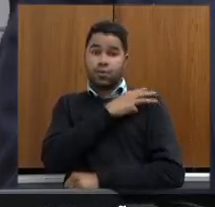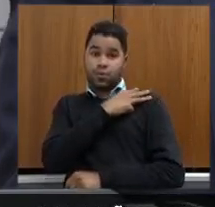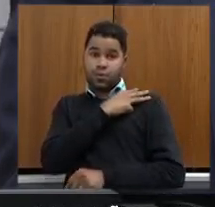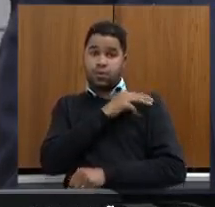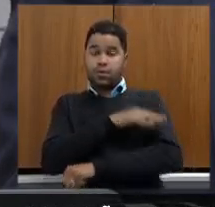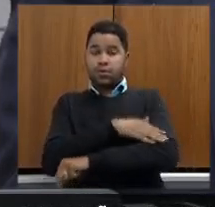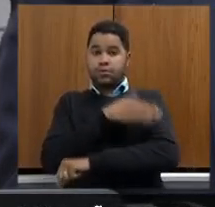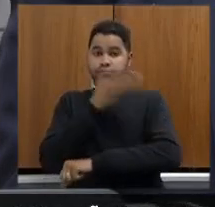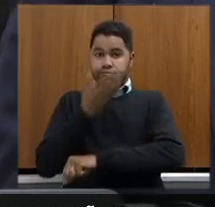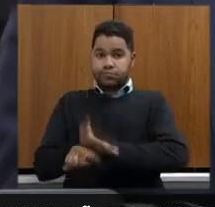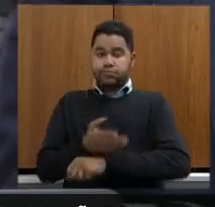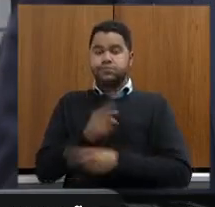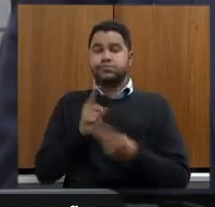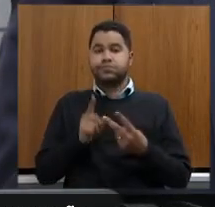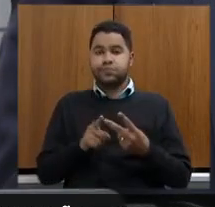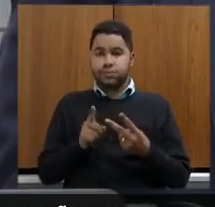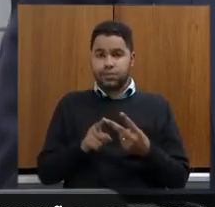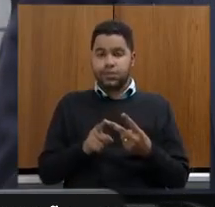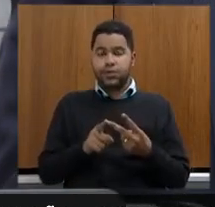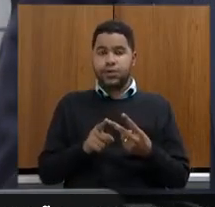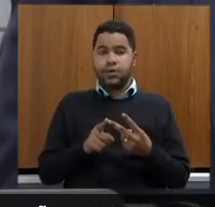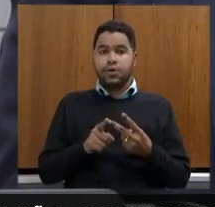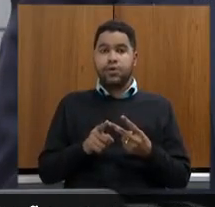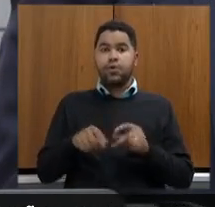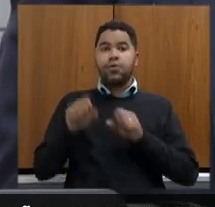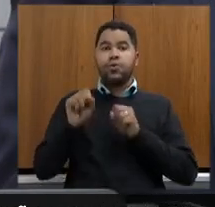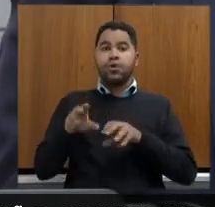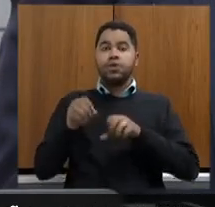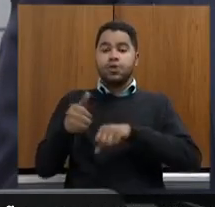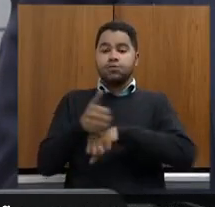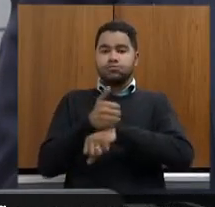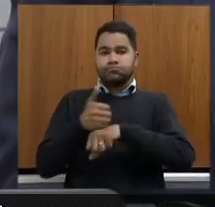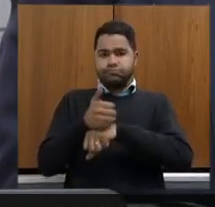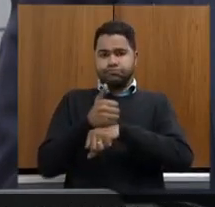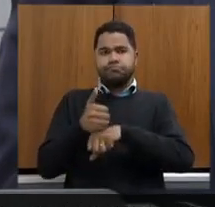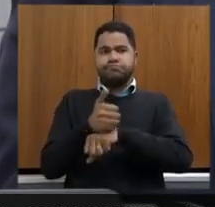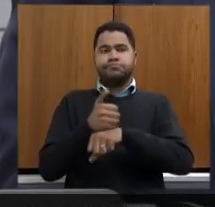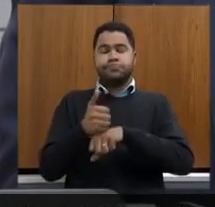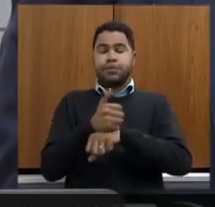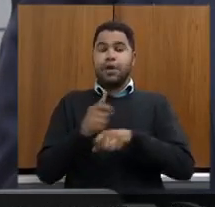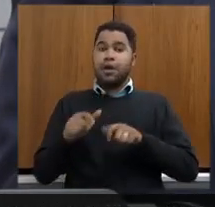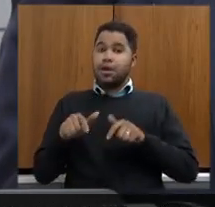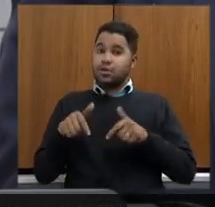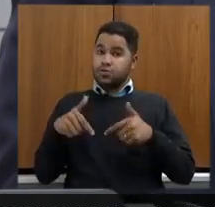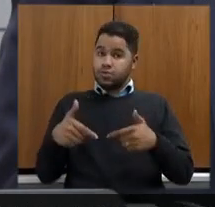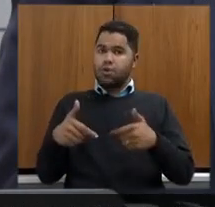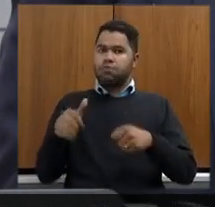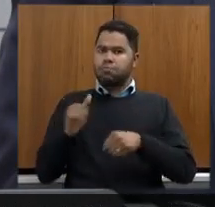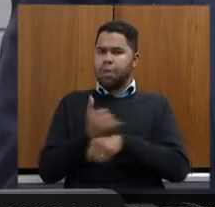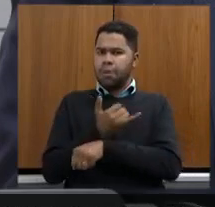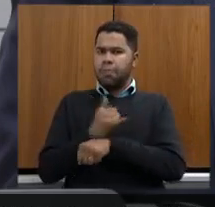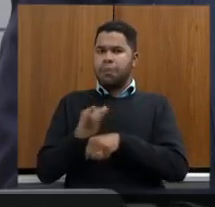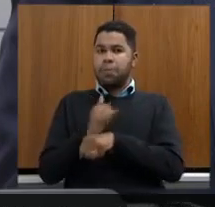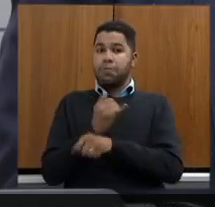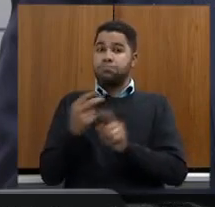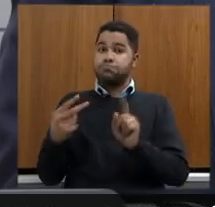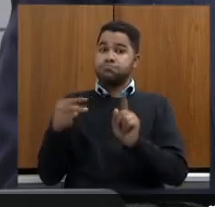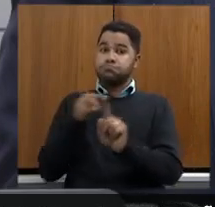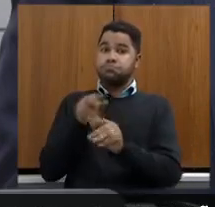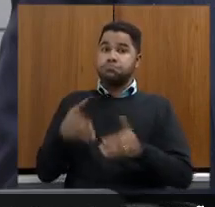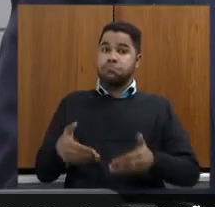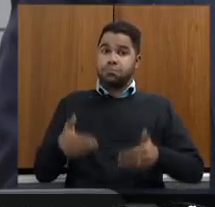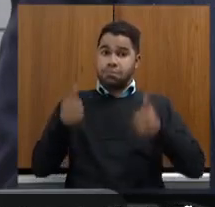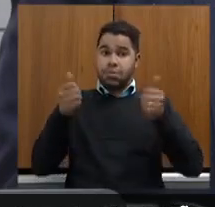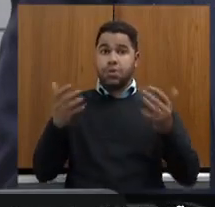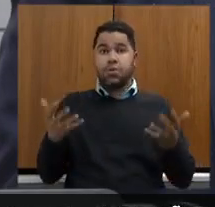integral quanto para o ensino profissionalizante que são ações extremamente estratégicas do ponto de vista de